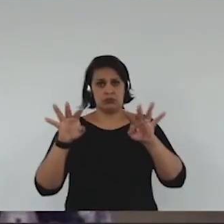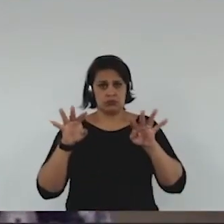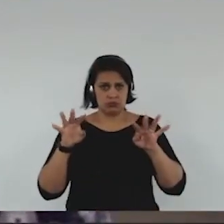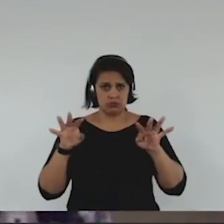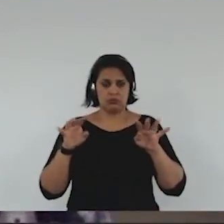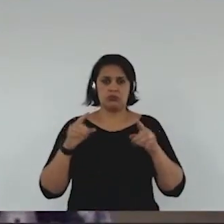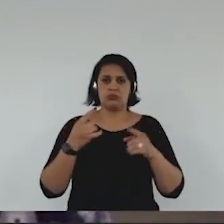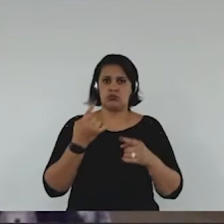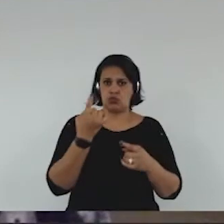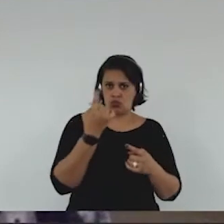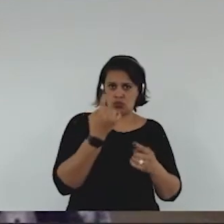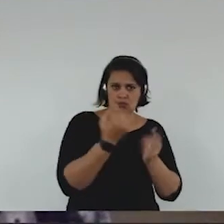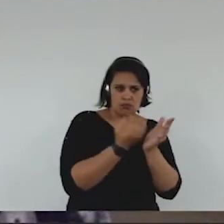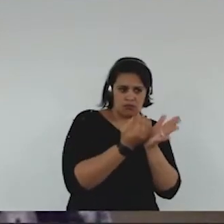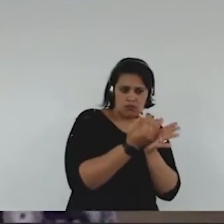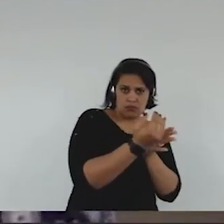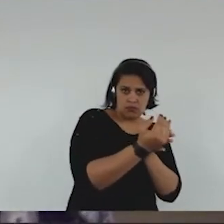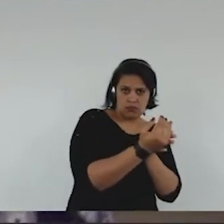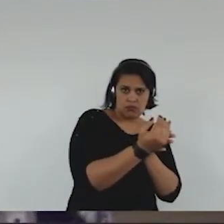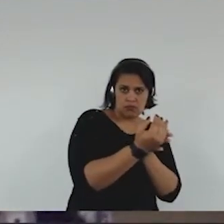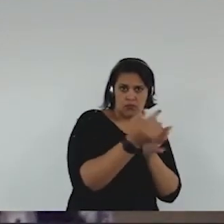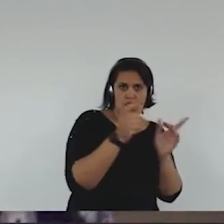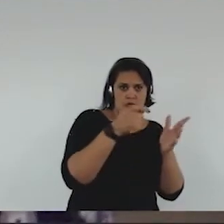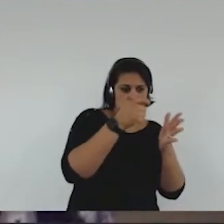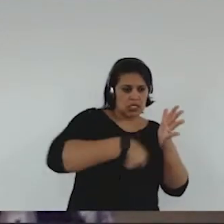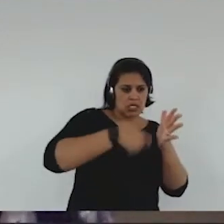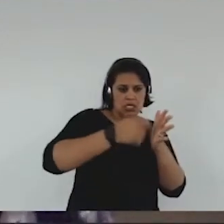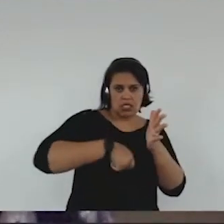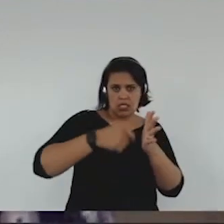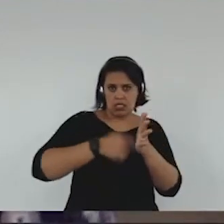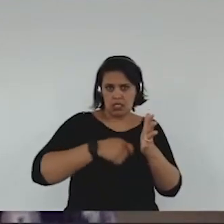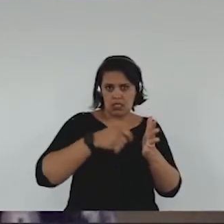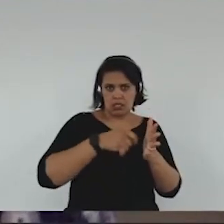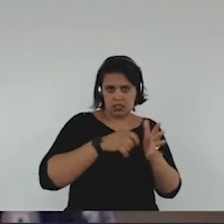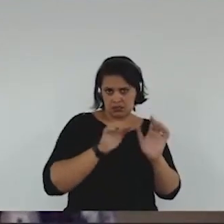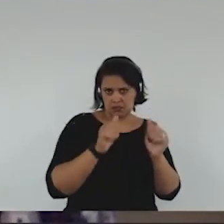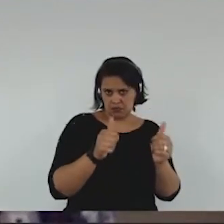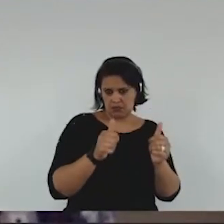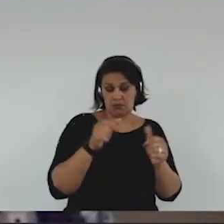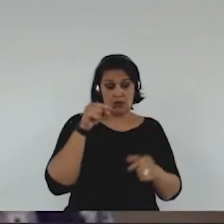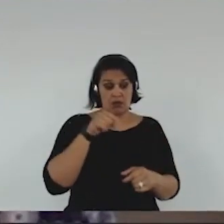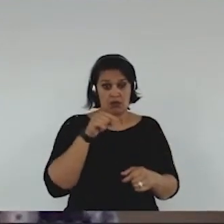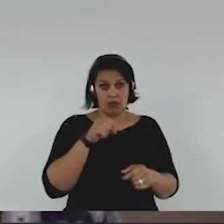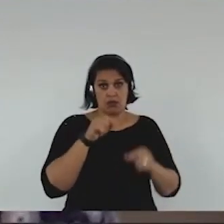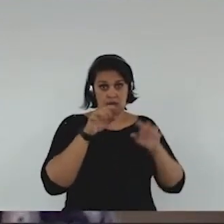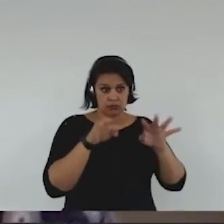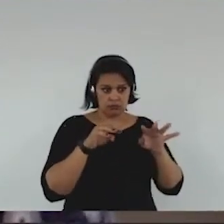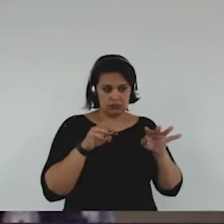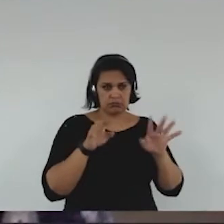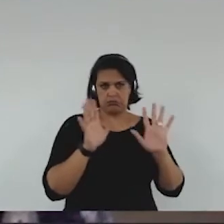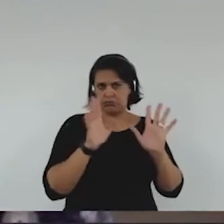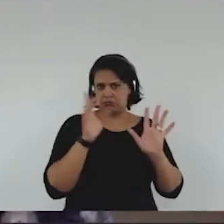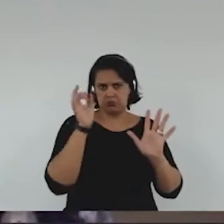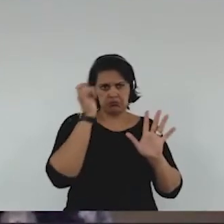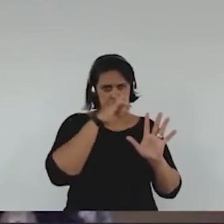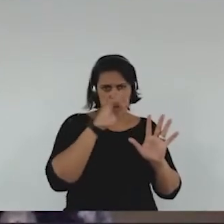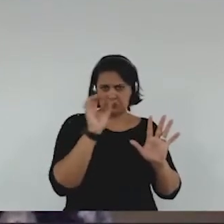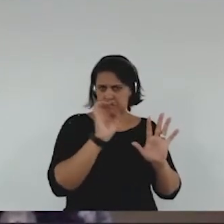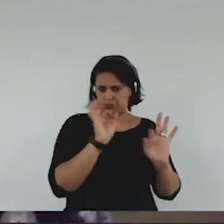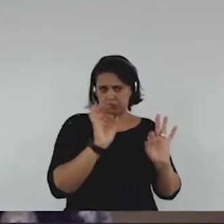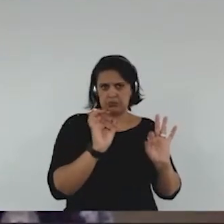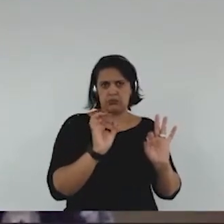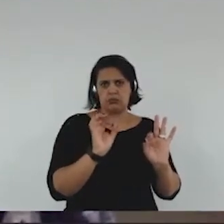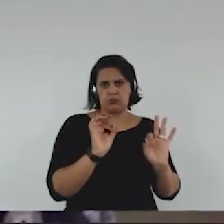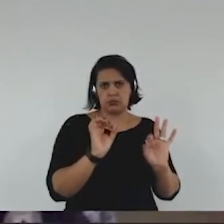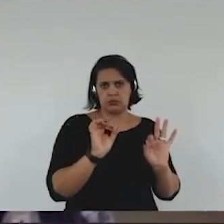audiência inicial de assinatura do termo de arbitragem. Essa audiência, não vejo nenhuma dificuldade dela ser